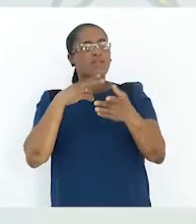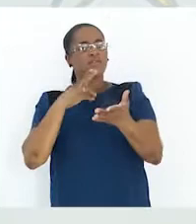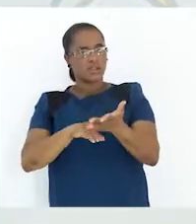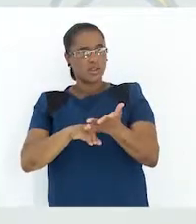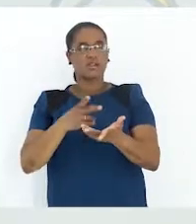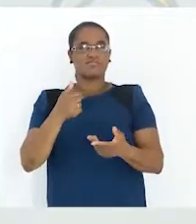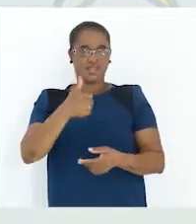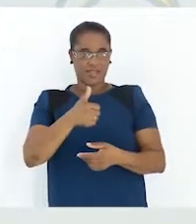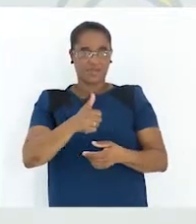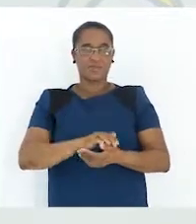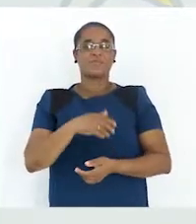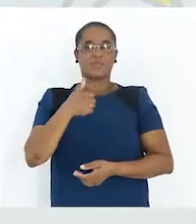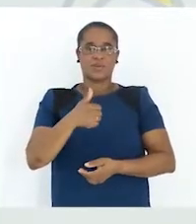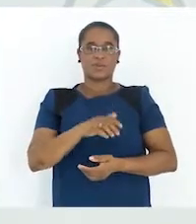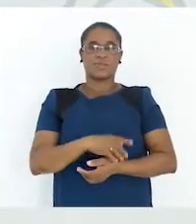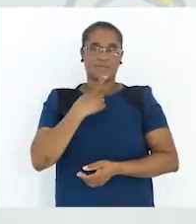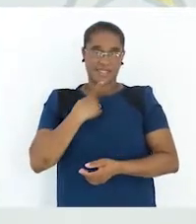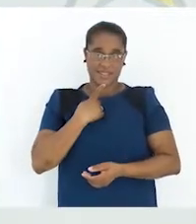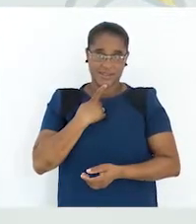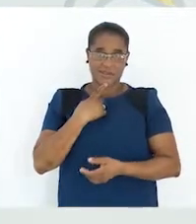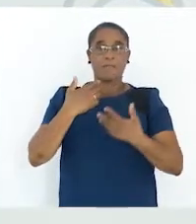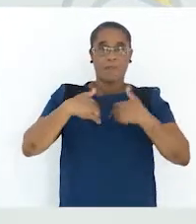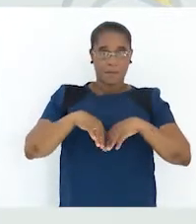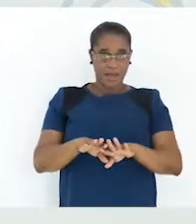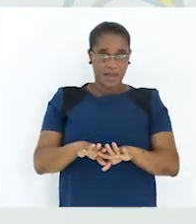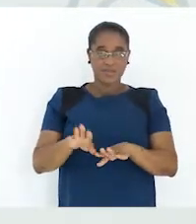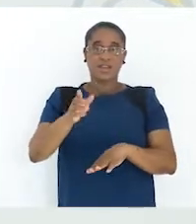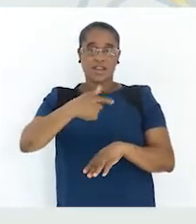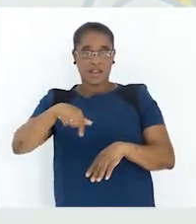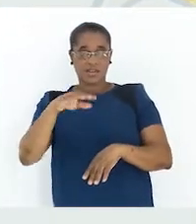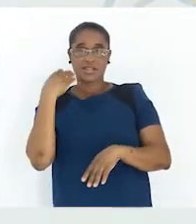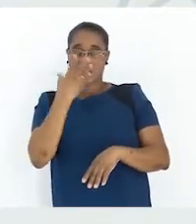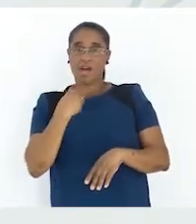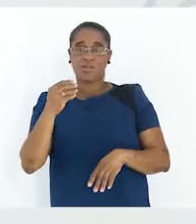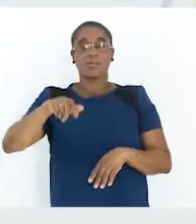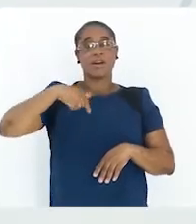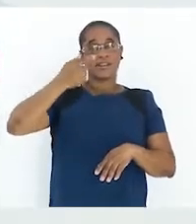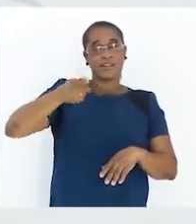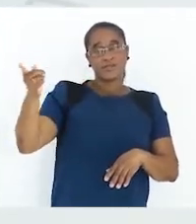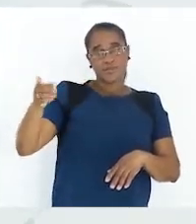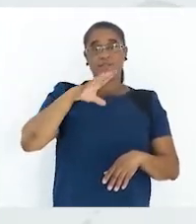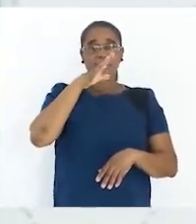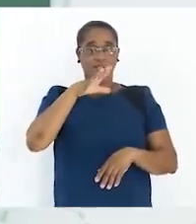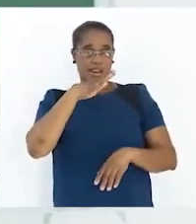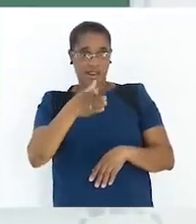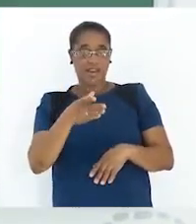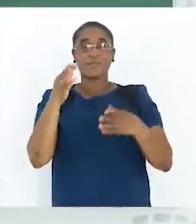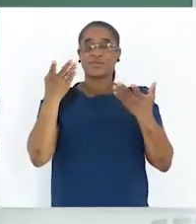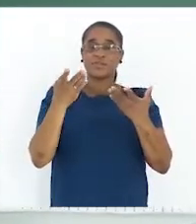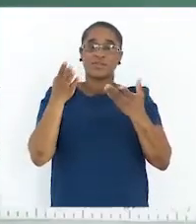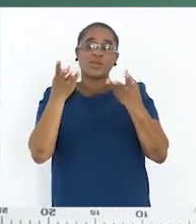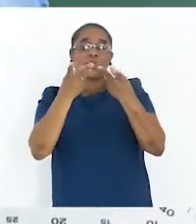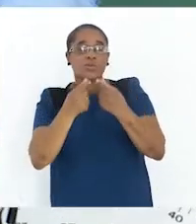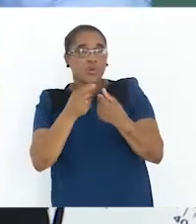Certo? Muito bem. Mas a nossa aula, além de falar da resolução